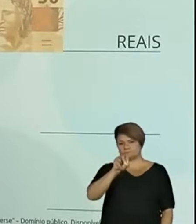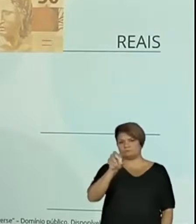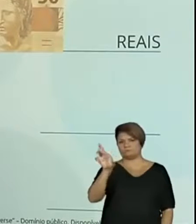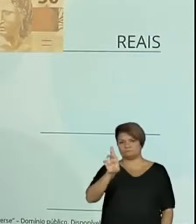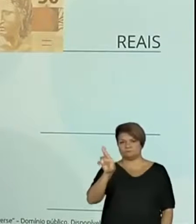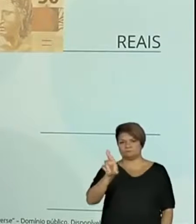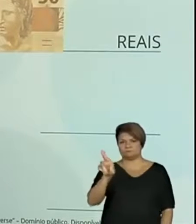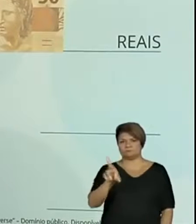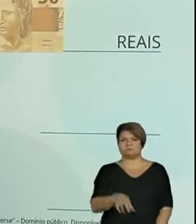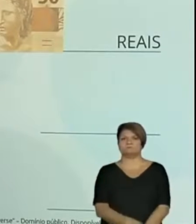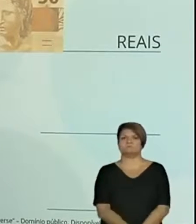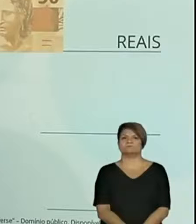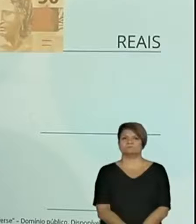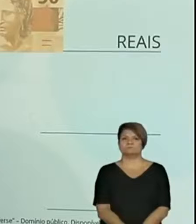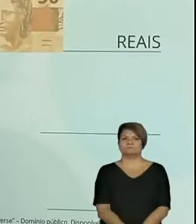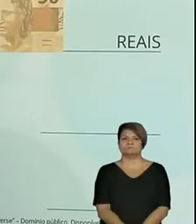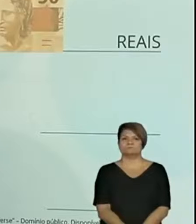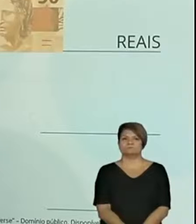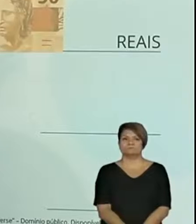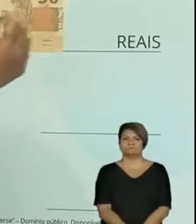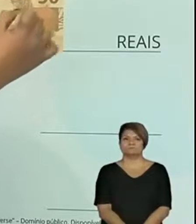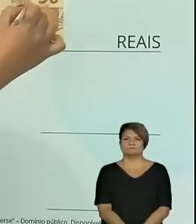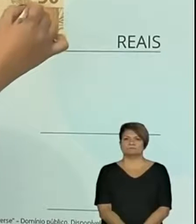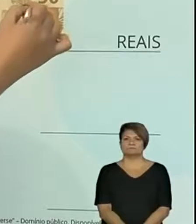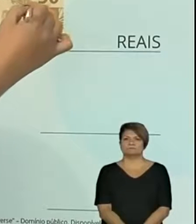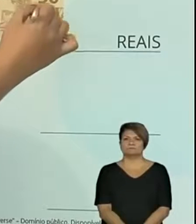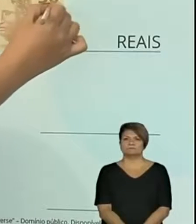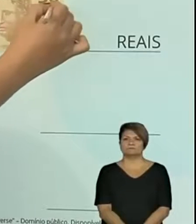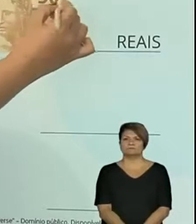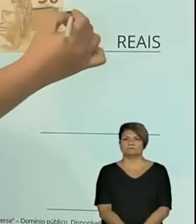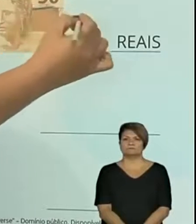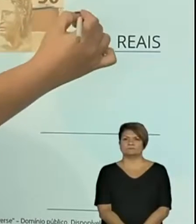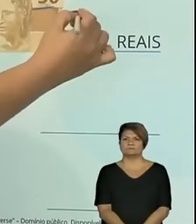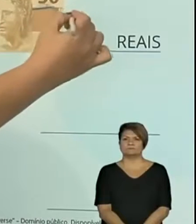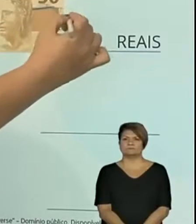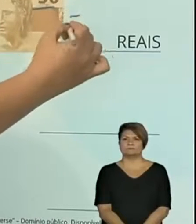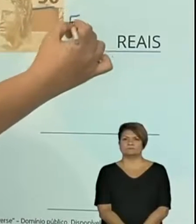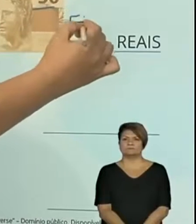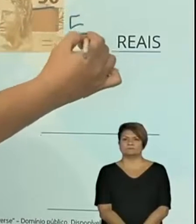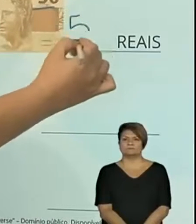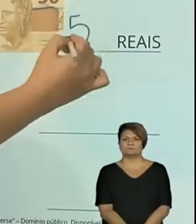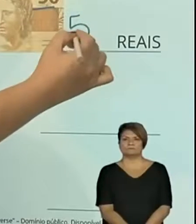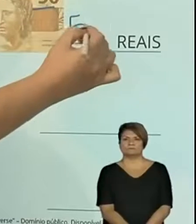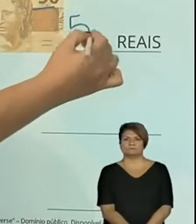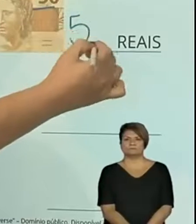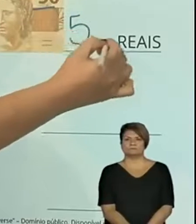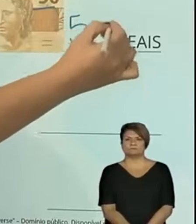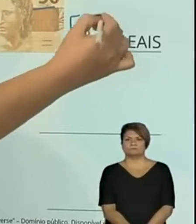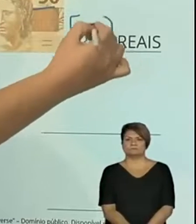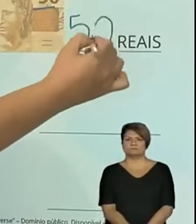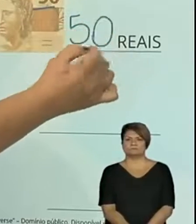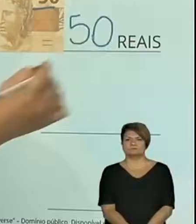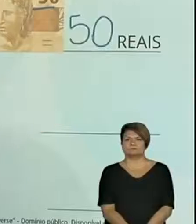R$50. Olha lá. Novamente, aqui. Aqui eu tenho 50. Então é